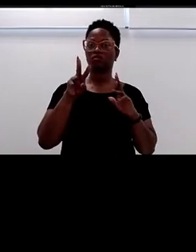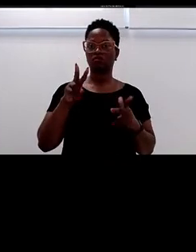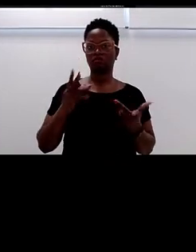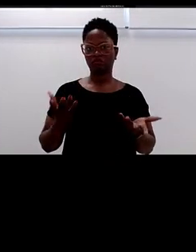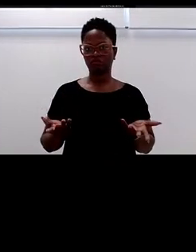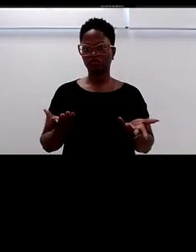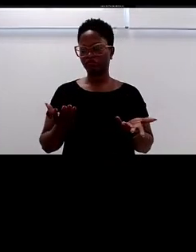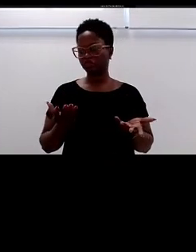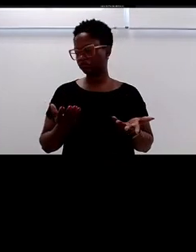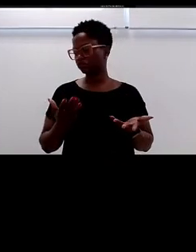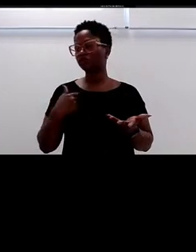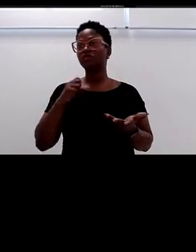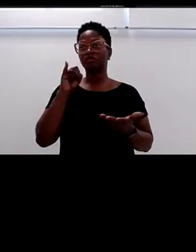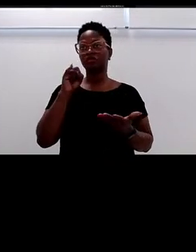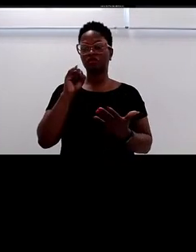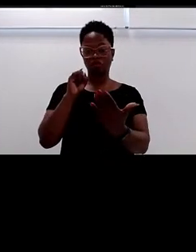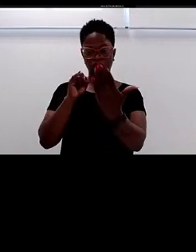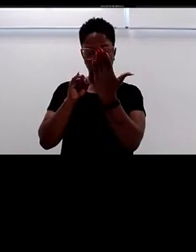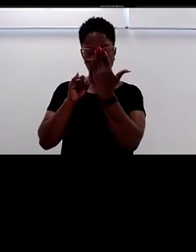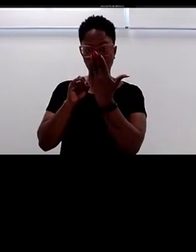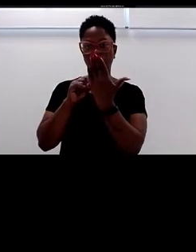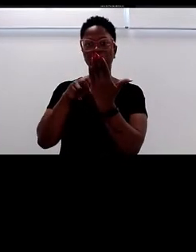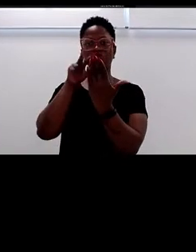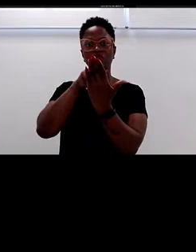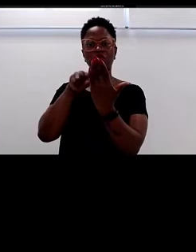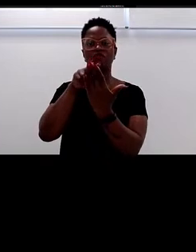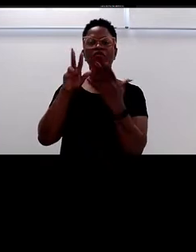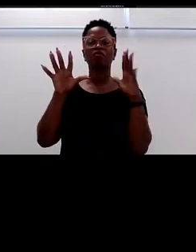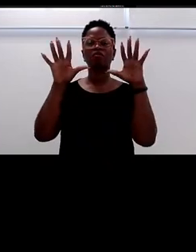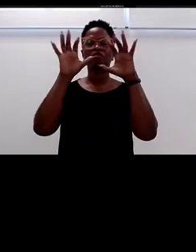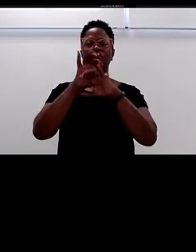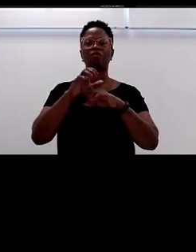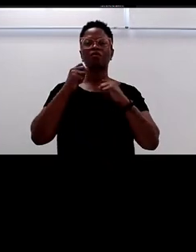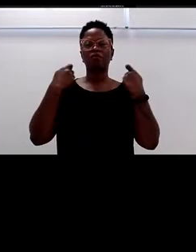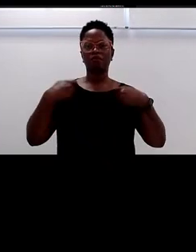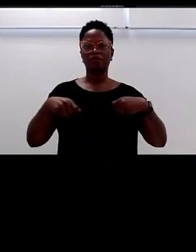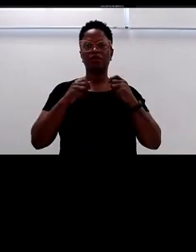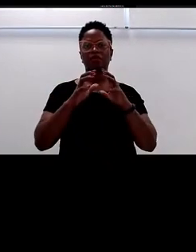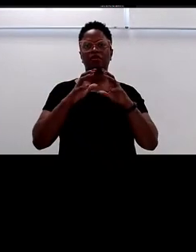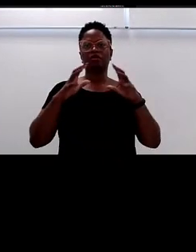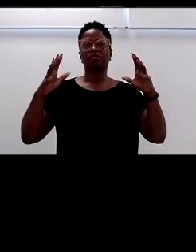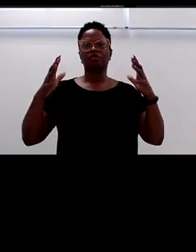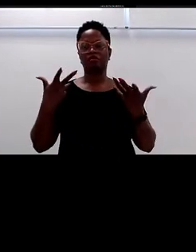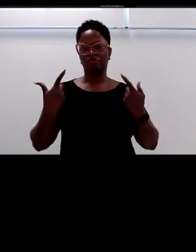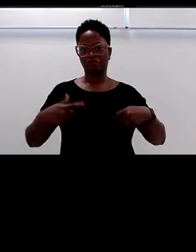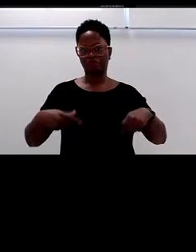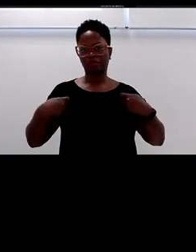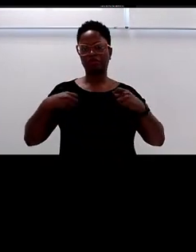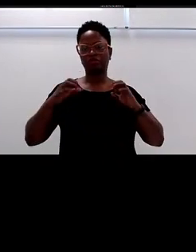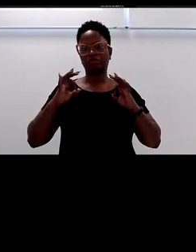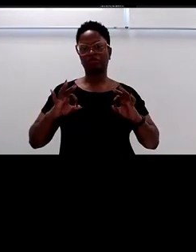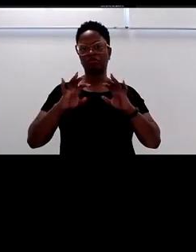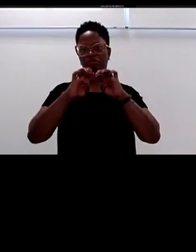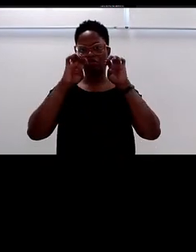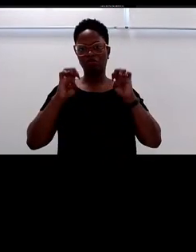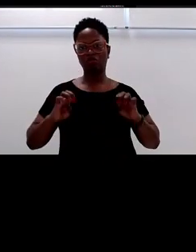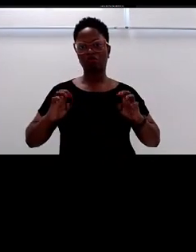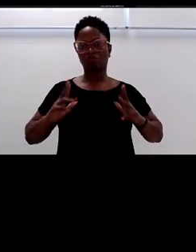Vamos ver um borrão, né? Você vai ter que construir bem as grandes massas, bem construída, bem estruturada.